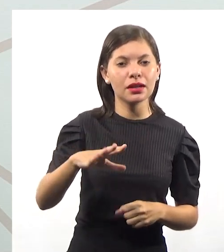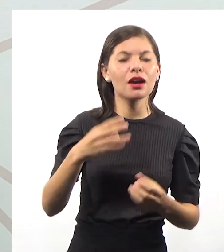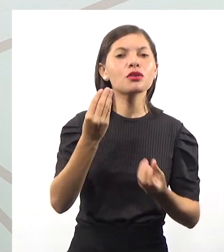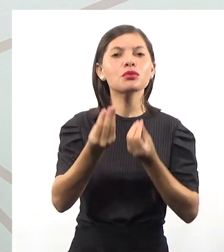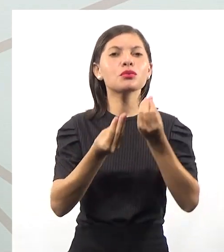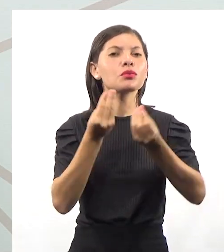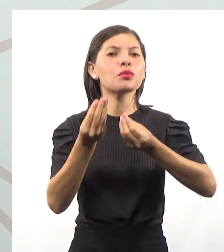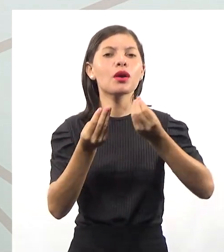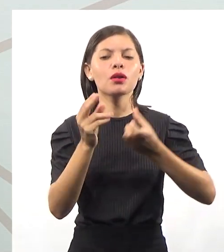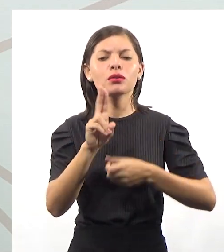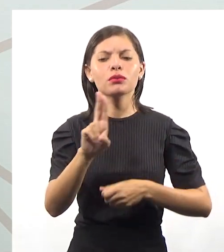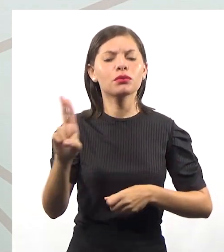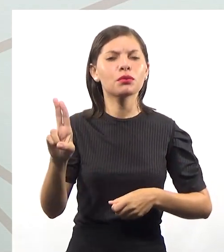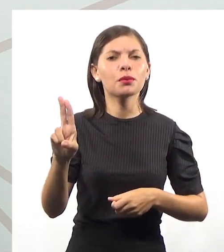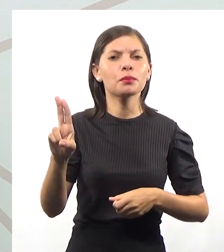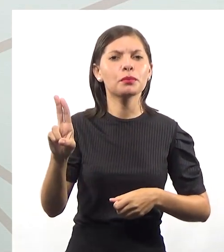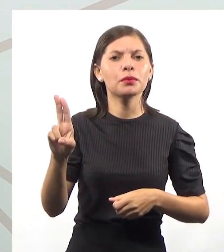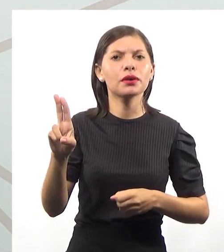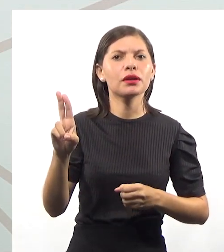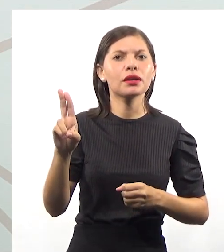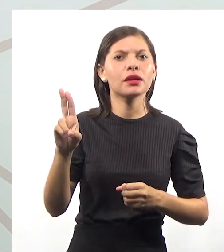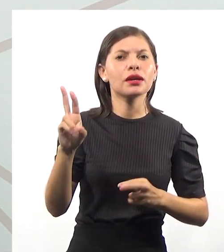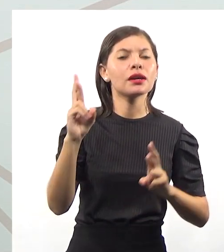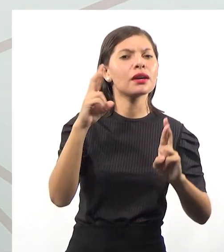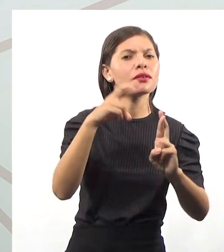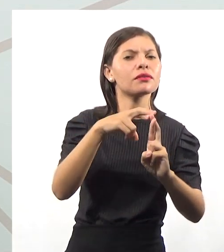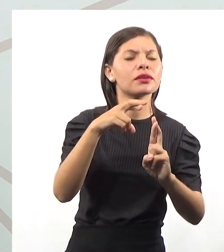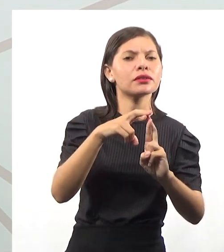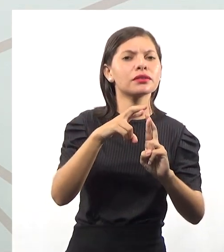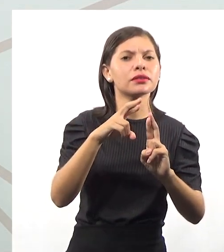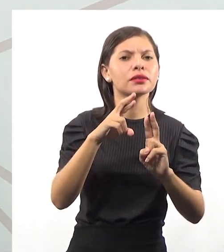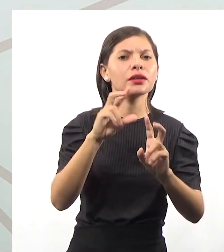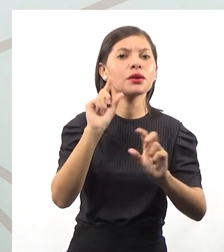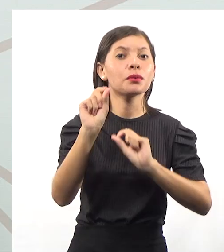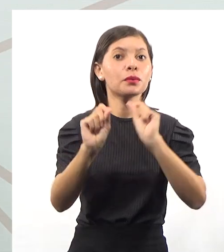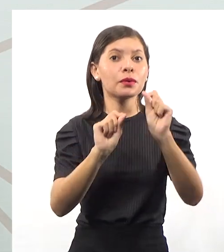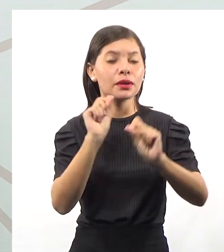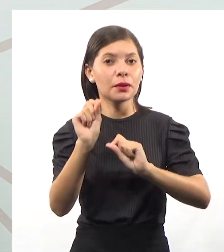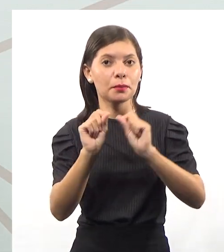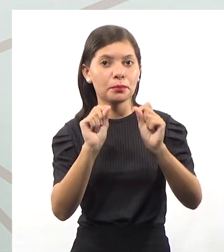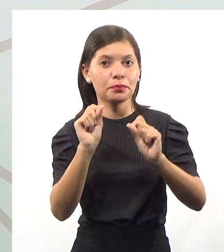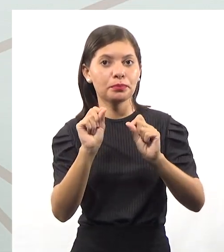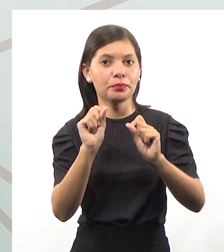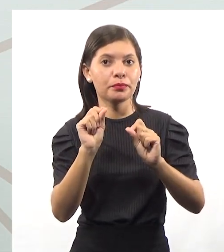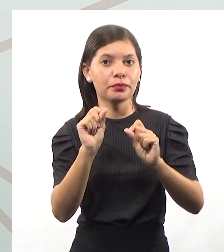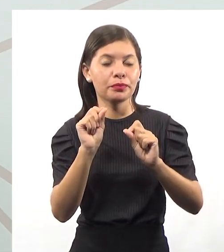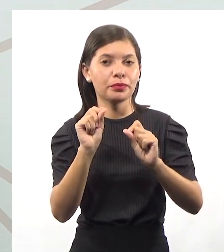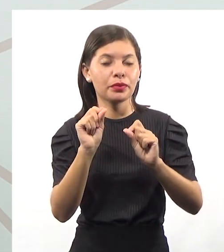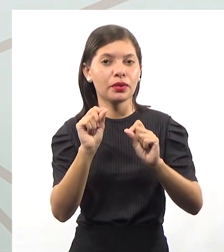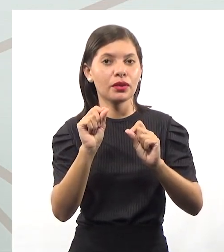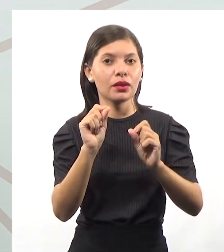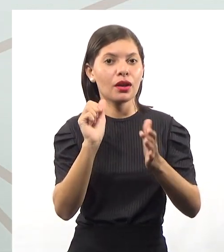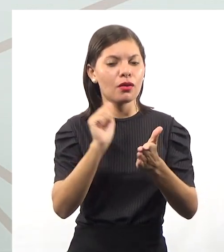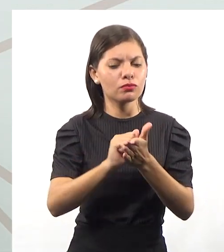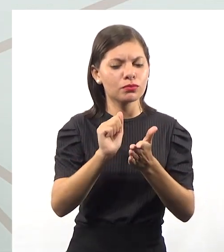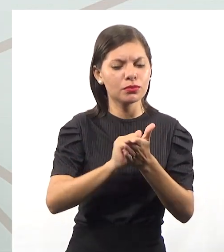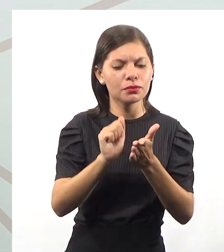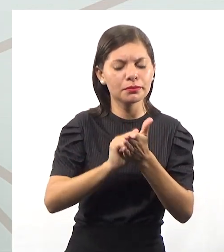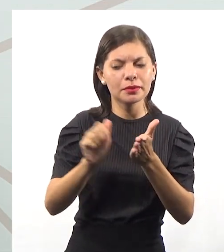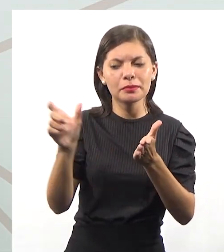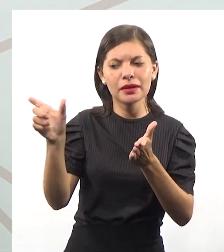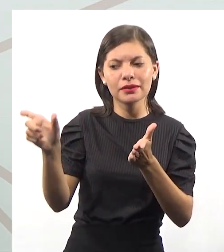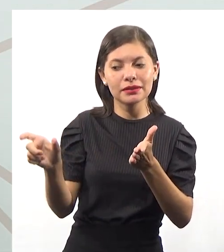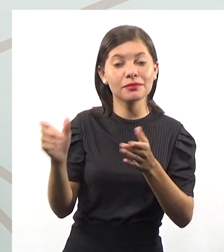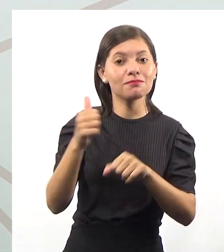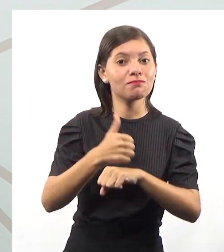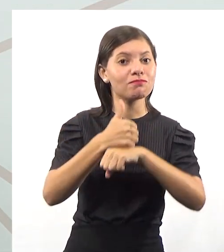são alguns nomes que a gente pode referenciar aqui? A gente pode referenciar Henri Vallon, que é um dos grandes escritores e